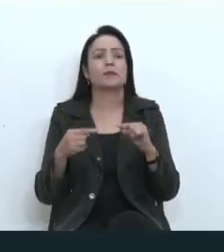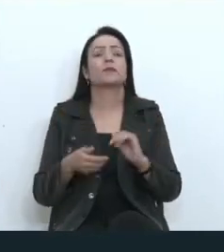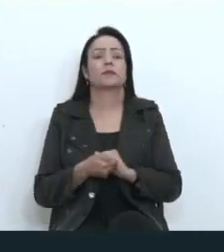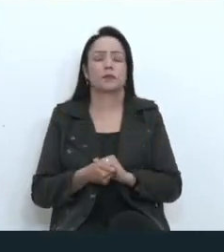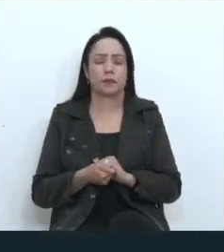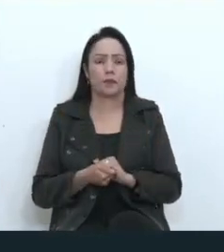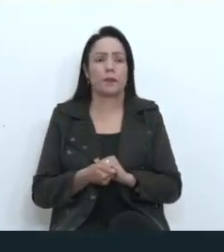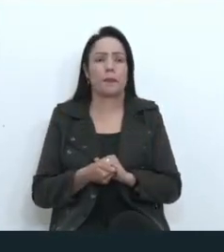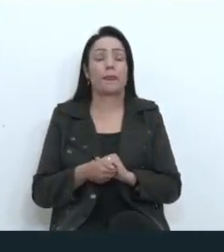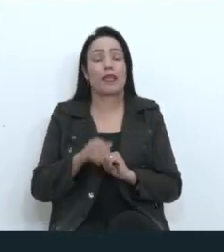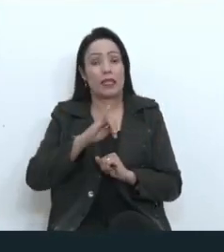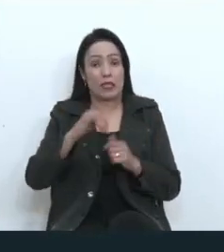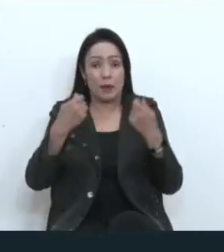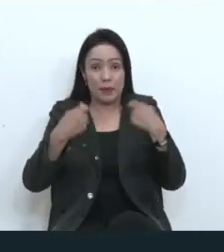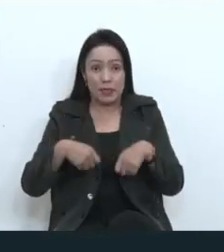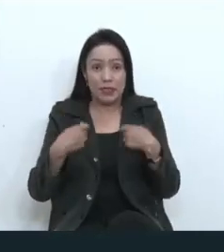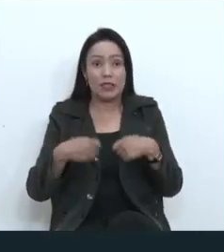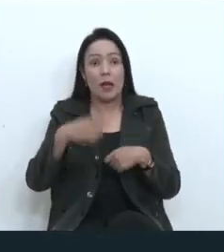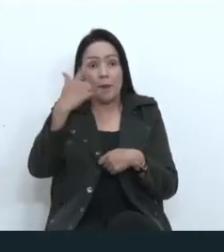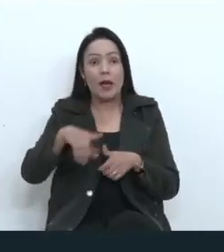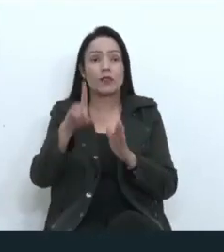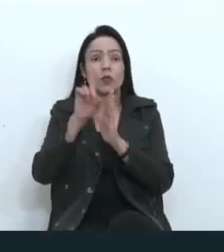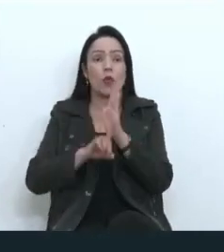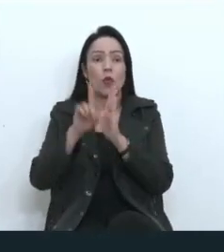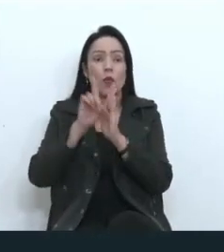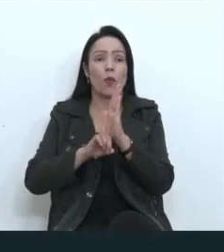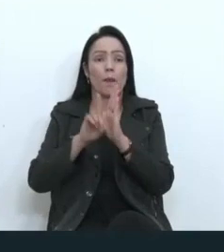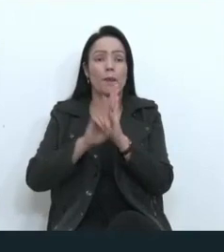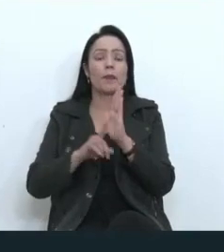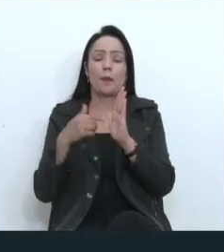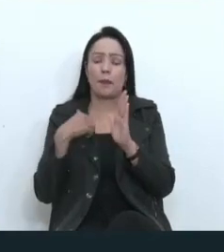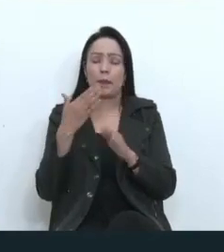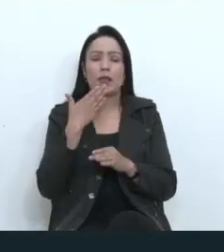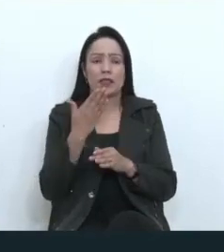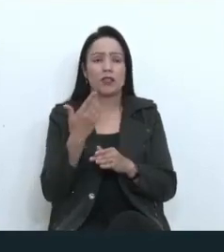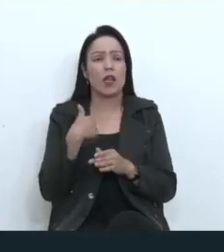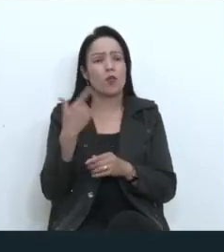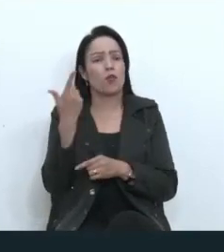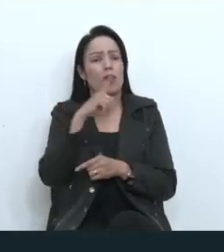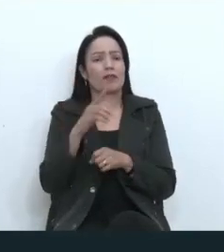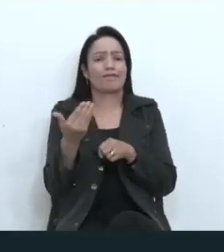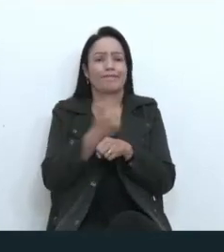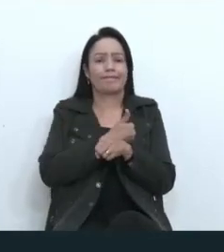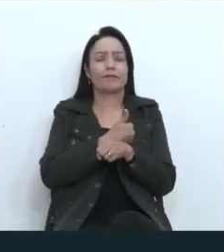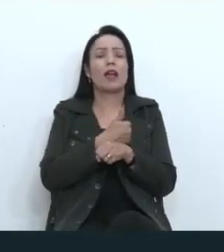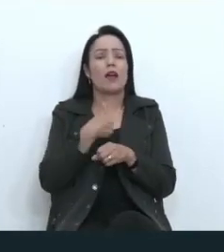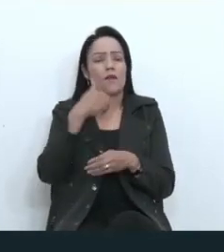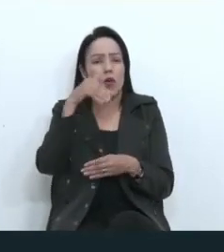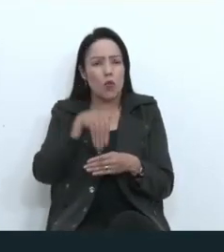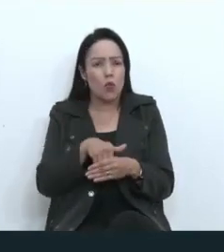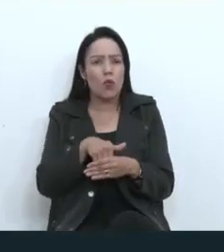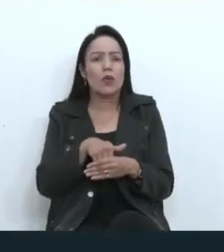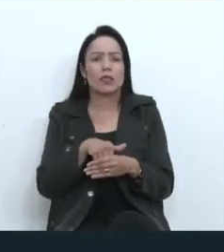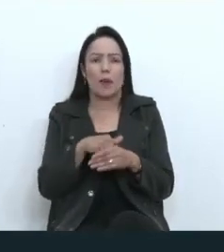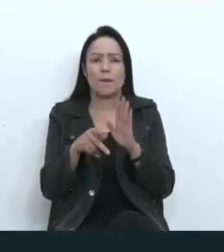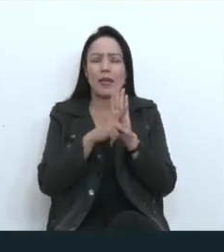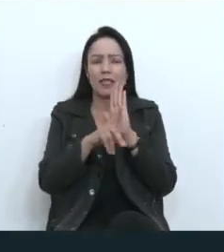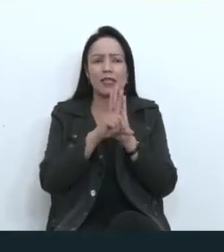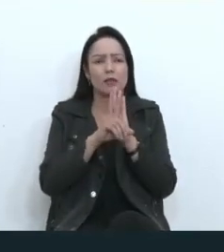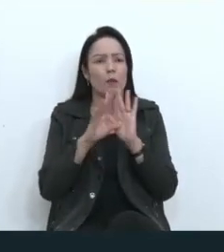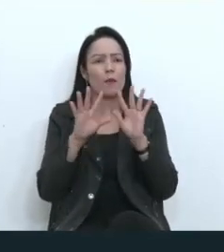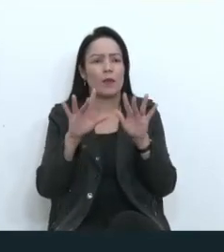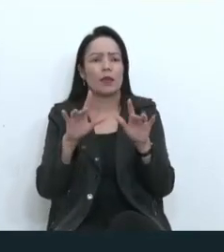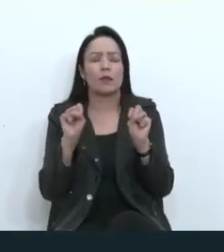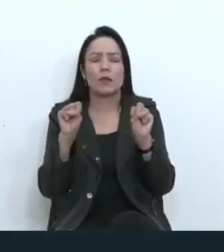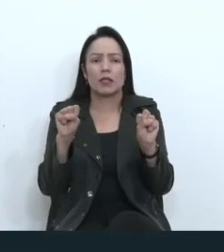se for necessário mais documentos que o peça para que a gente possa o quanto antes voltar esse projeto em plenário para